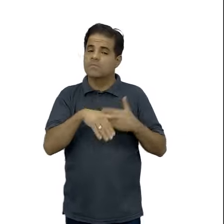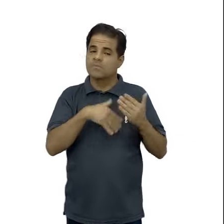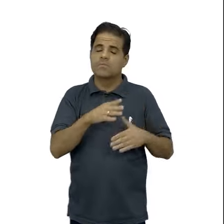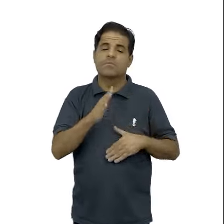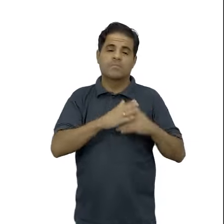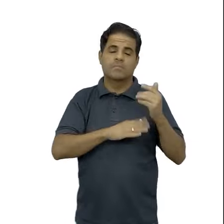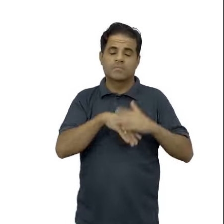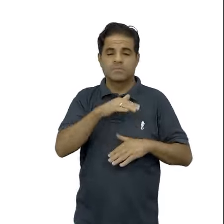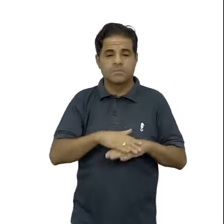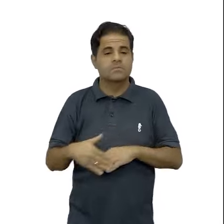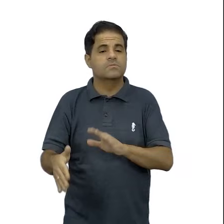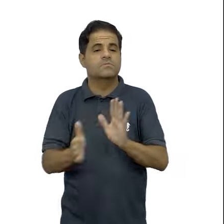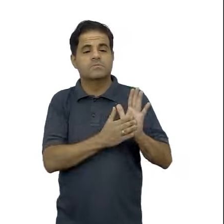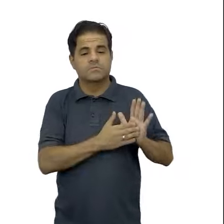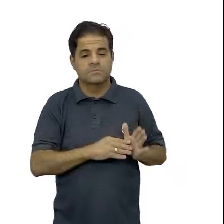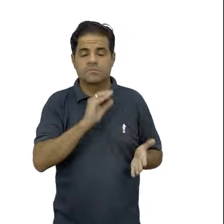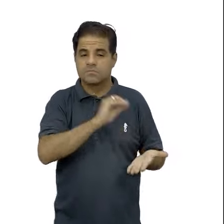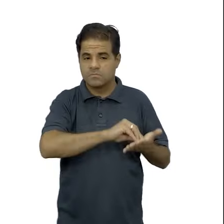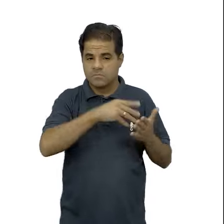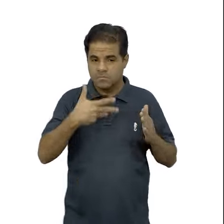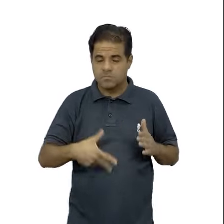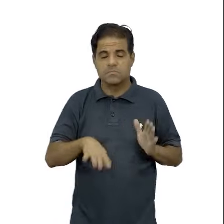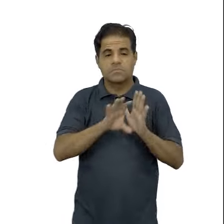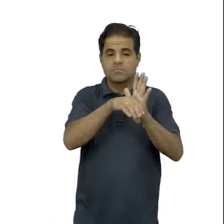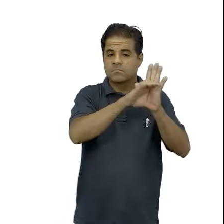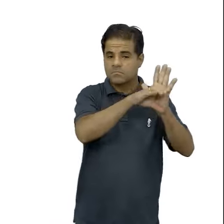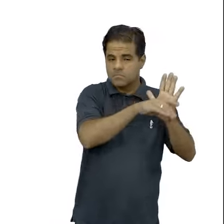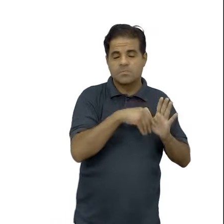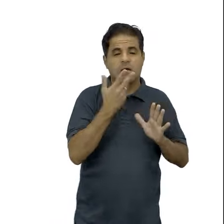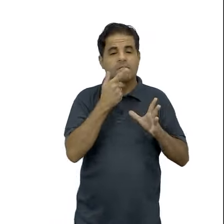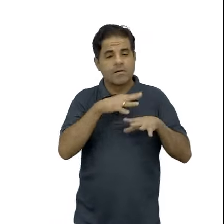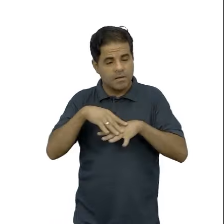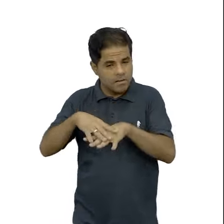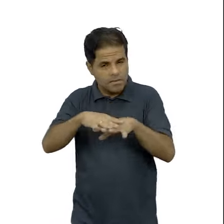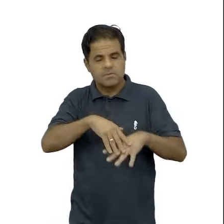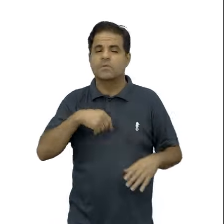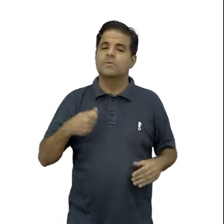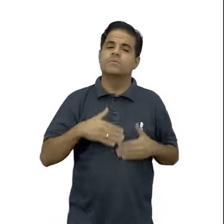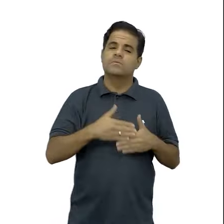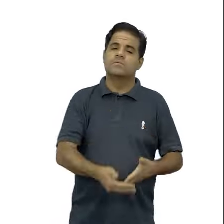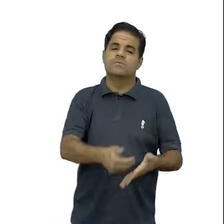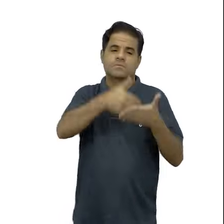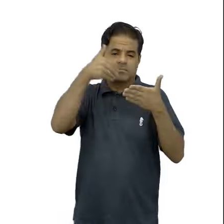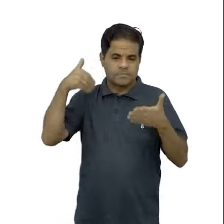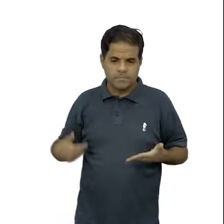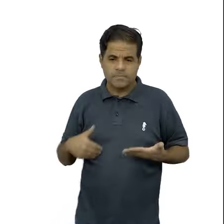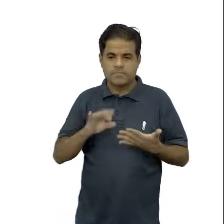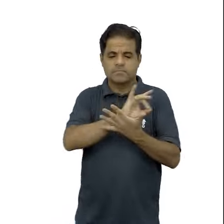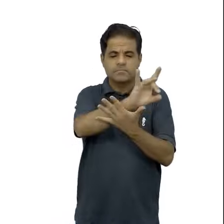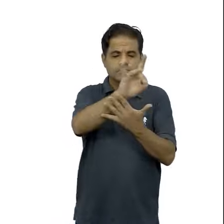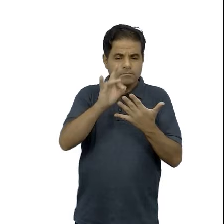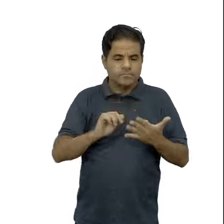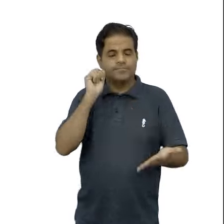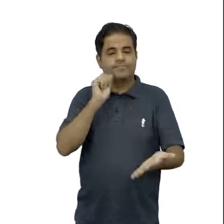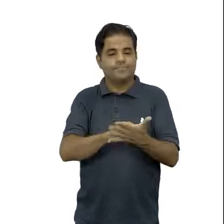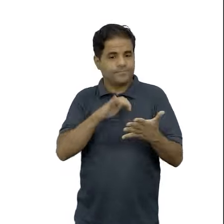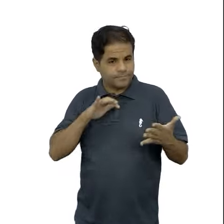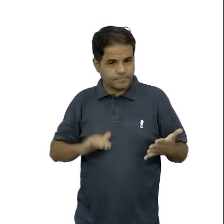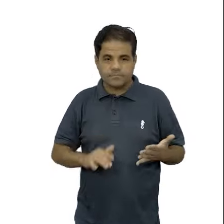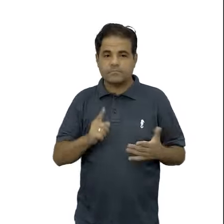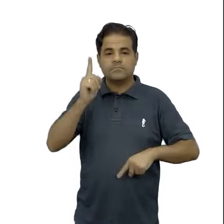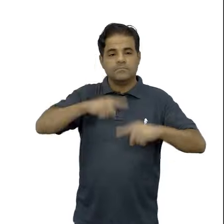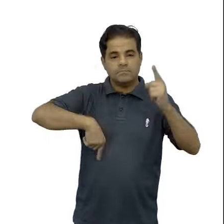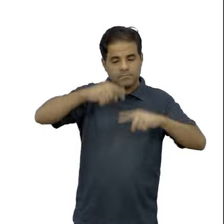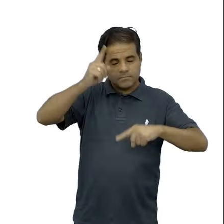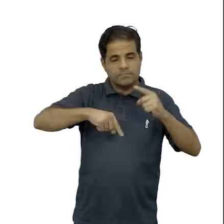as habilidades propostas no currículo, com os conceitos matemáticos que estão por trás de cada uma das atividades do